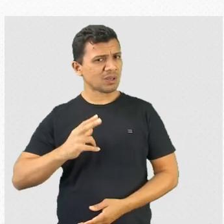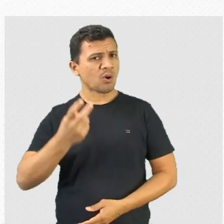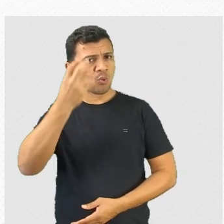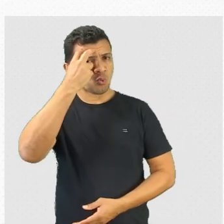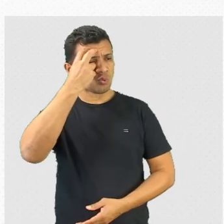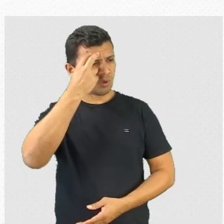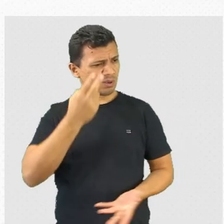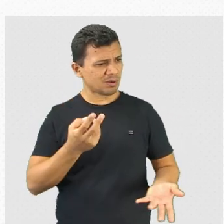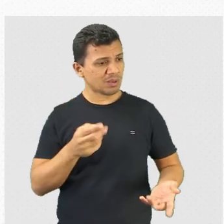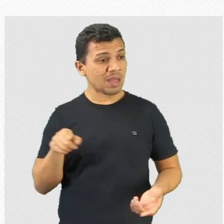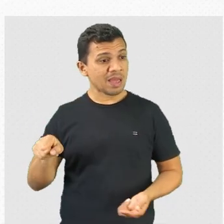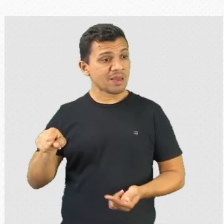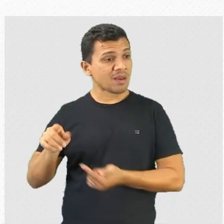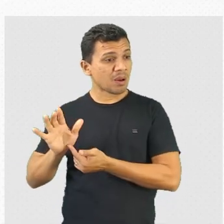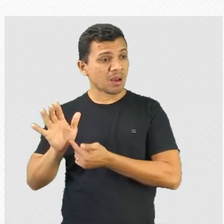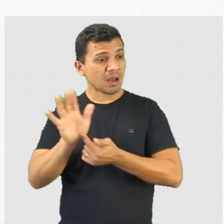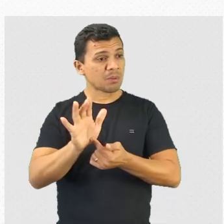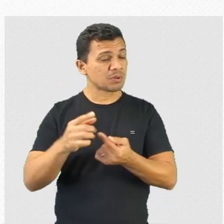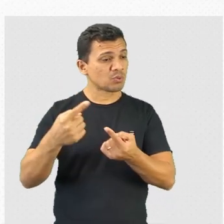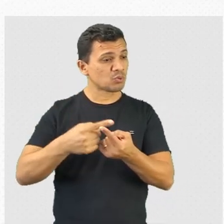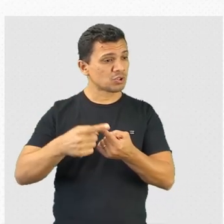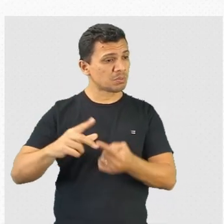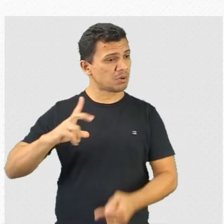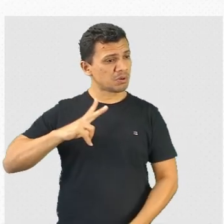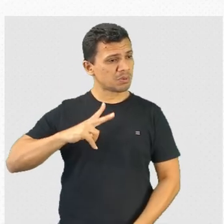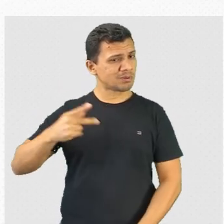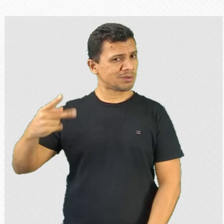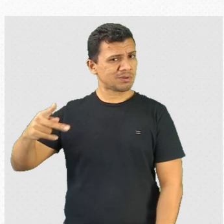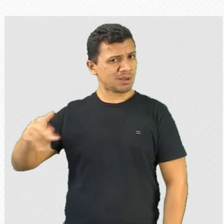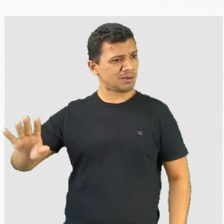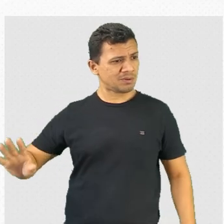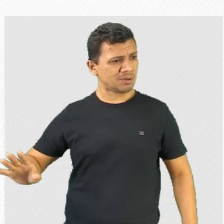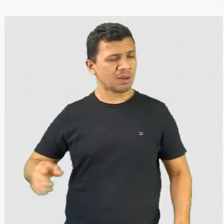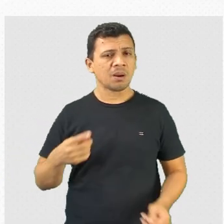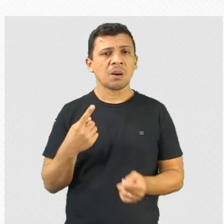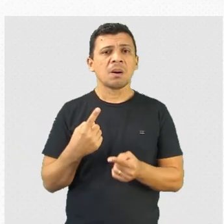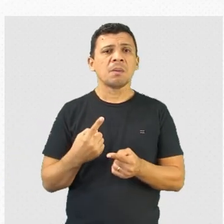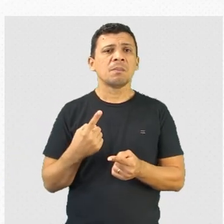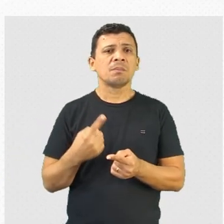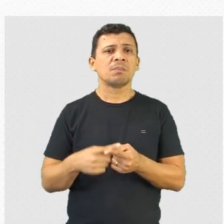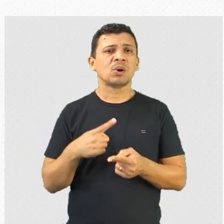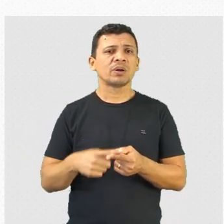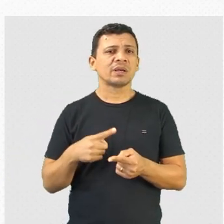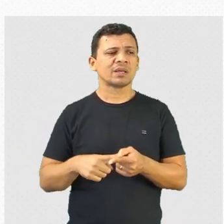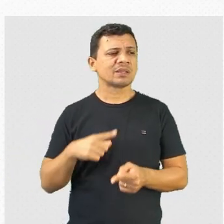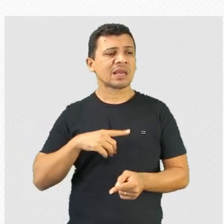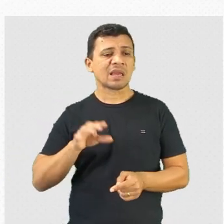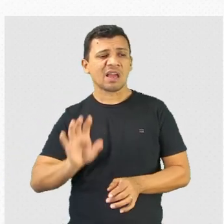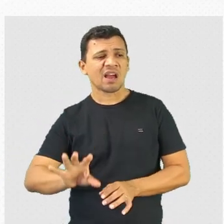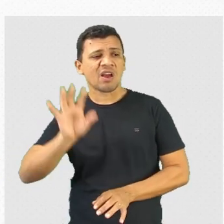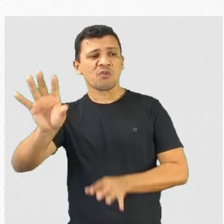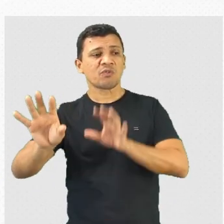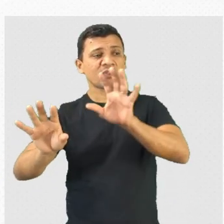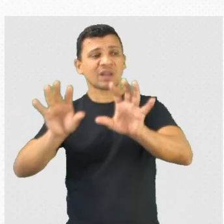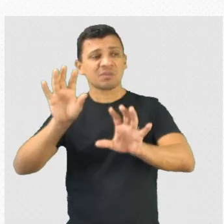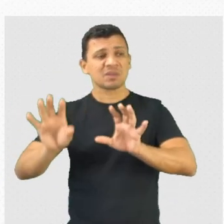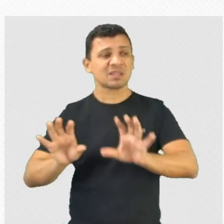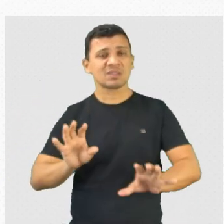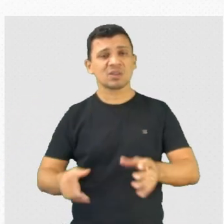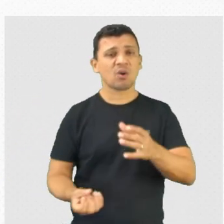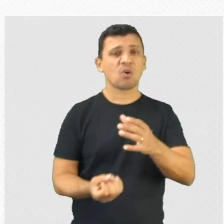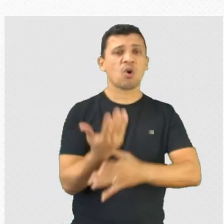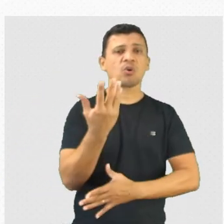fulano ele apresenta um outro tipo de particularidade, justamente por causa dessas fragmentações oriundas